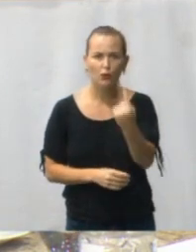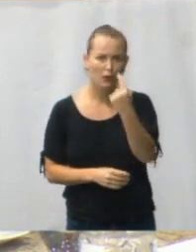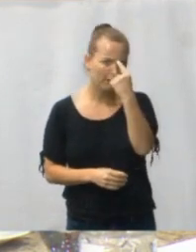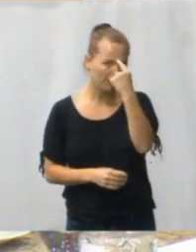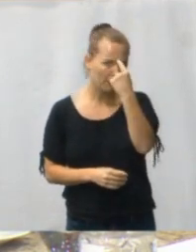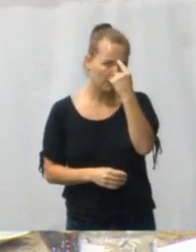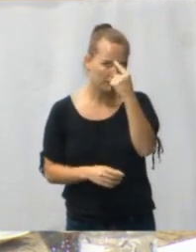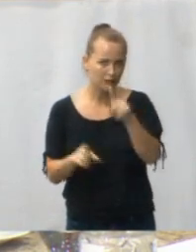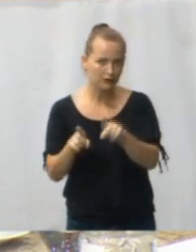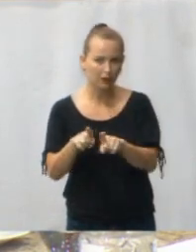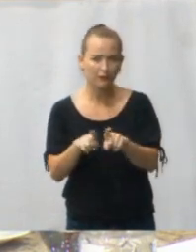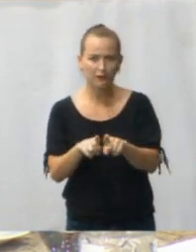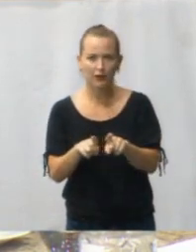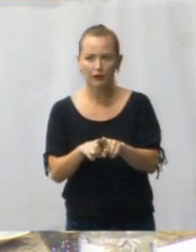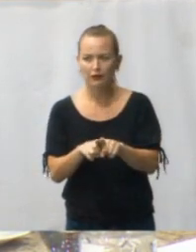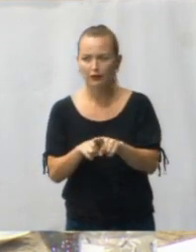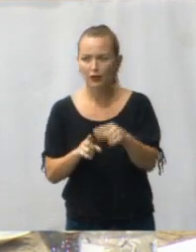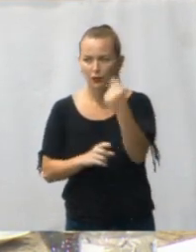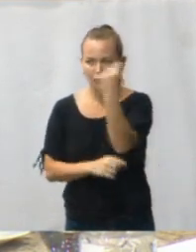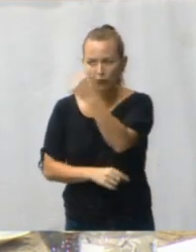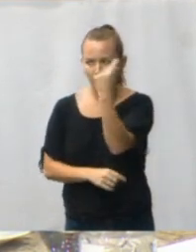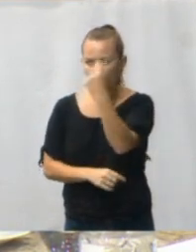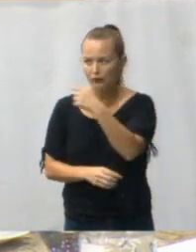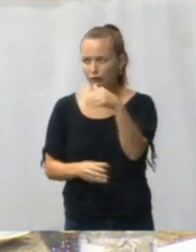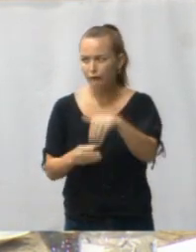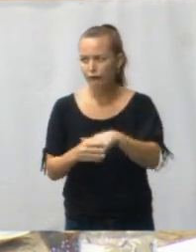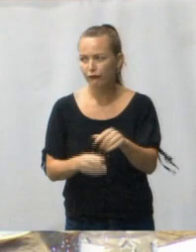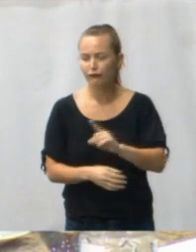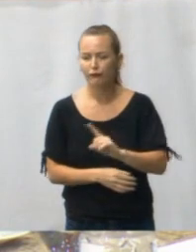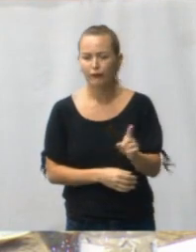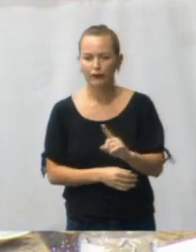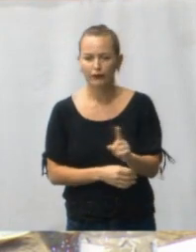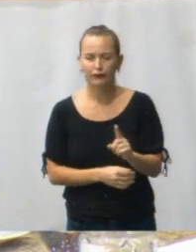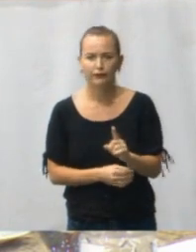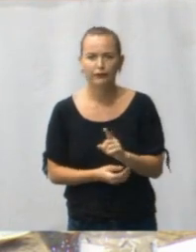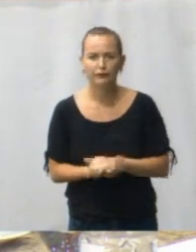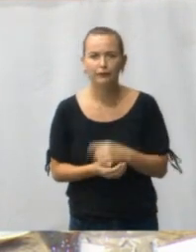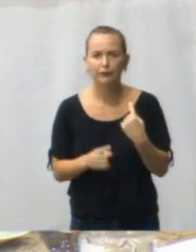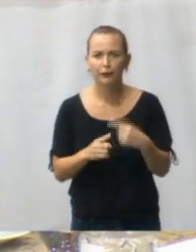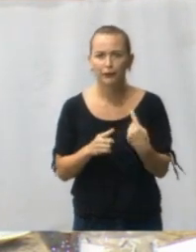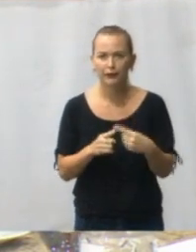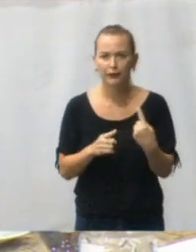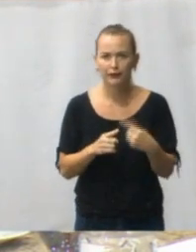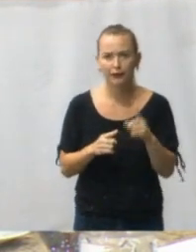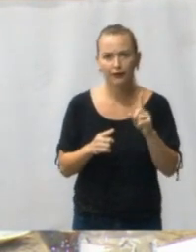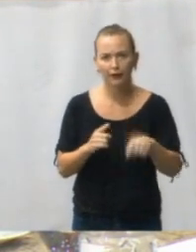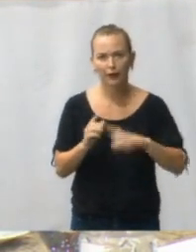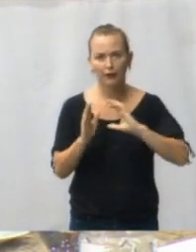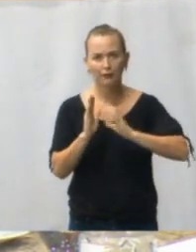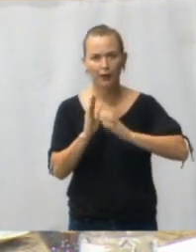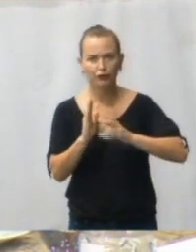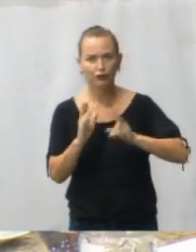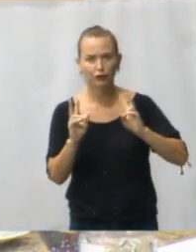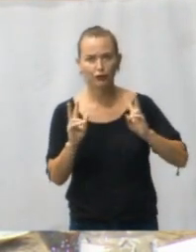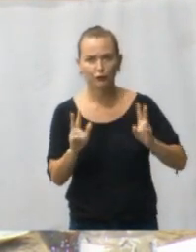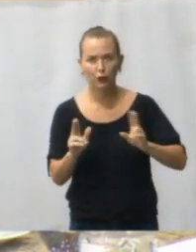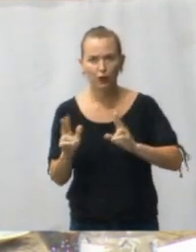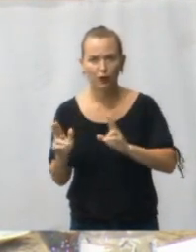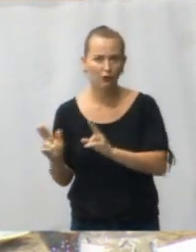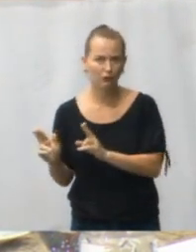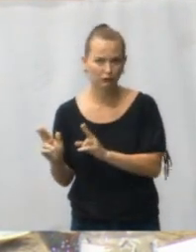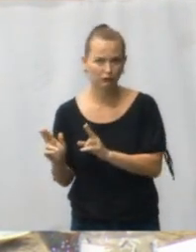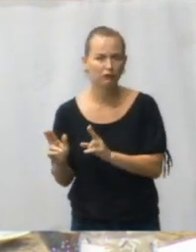Luiz? Vossa Excelência e o vereador Maurício não votam por se tratar de bancada do cidadania. O resto dos vereadores